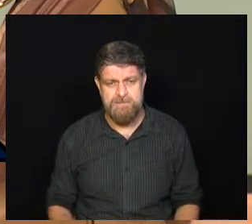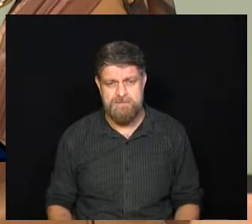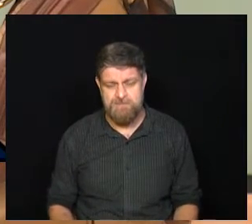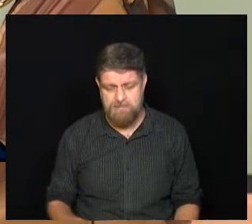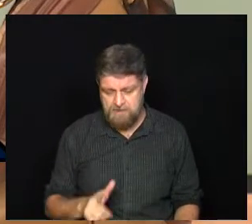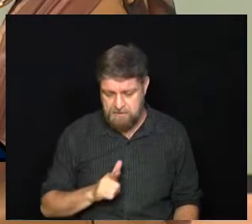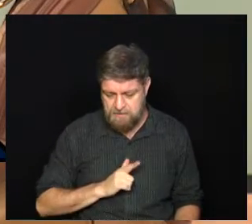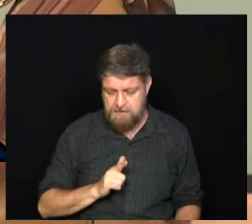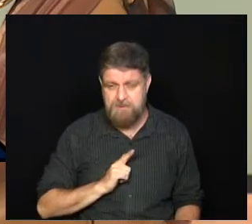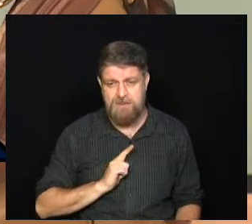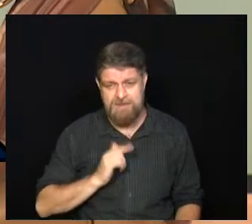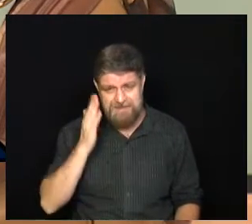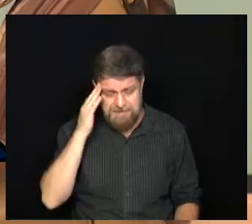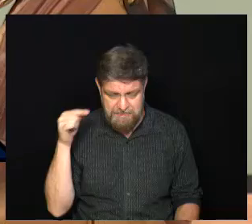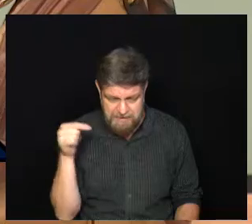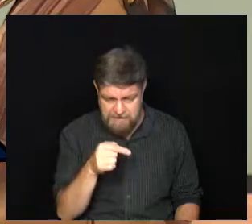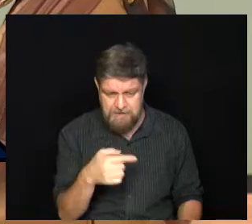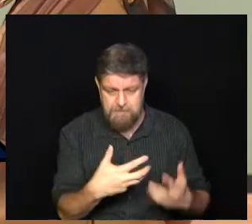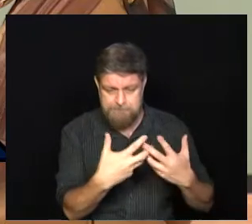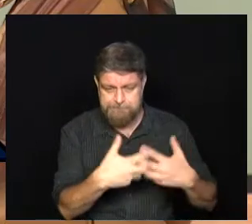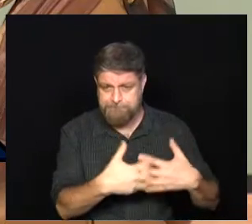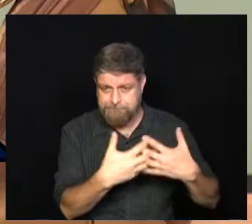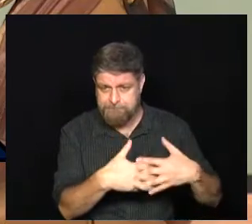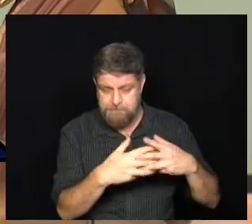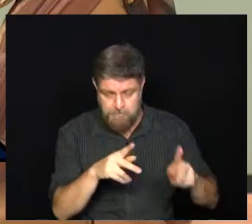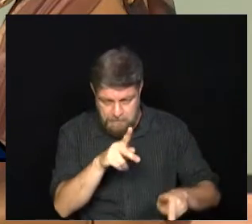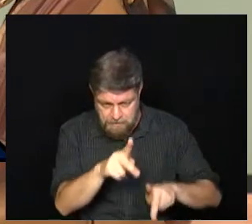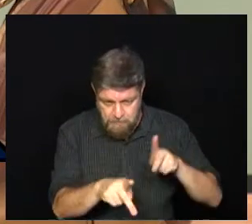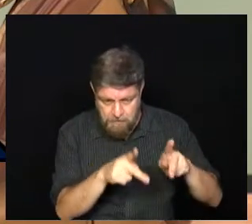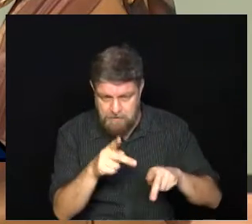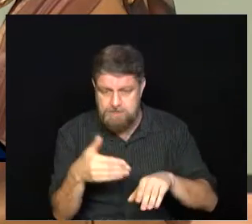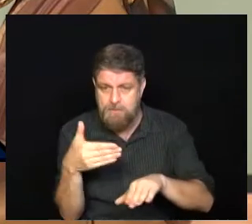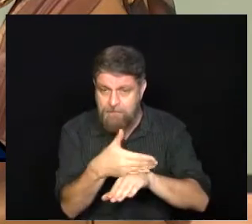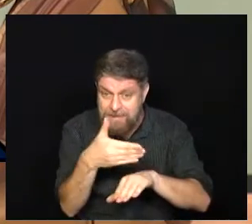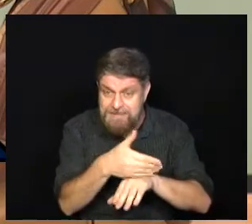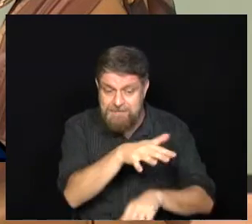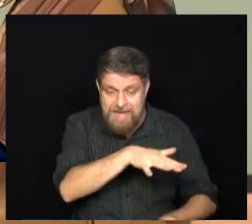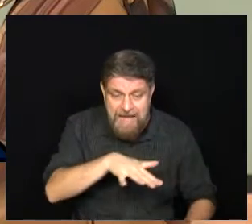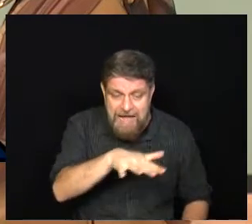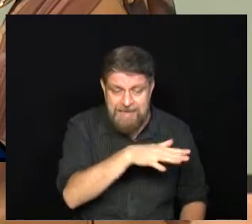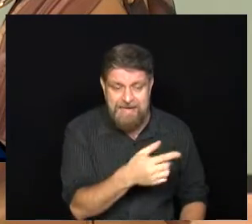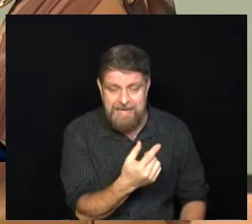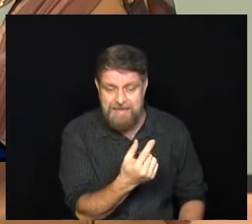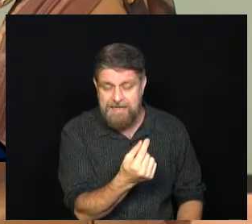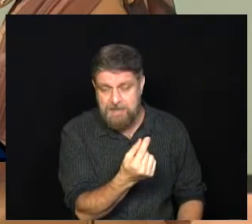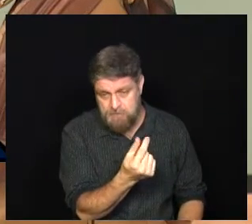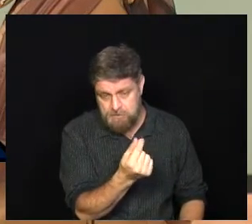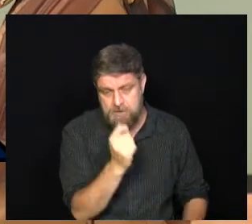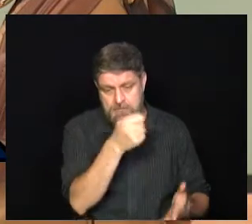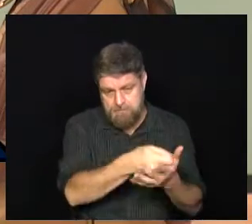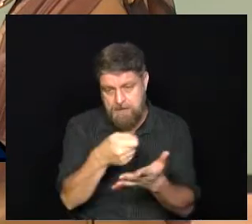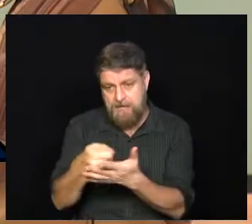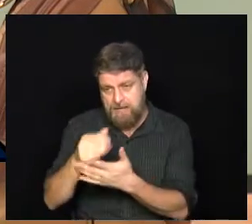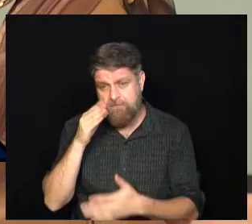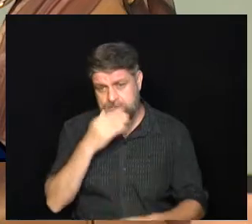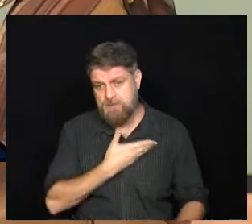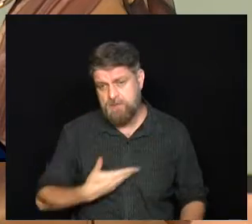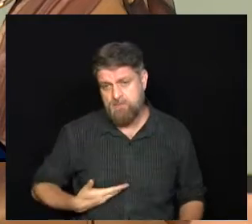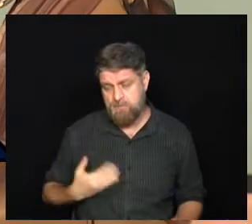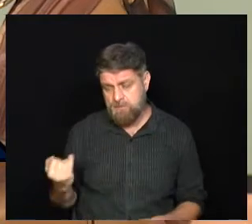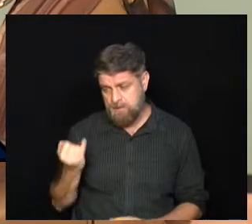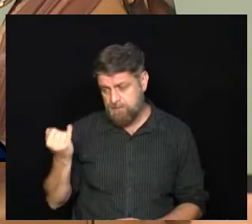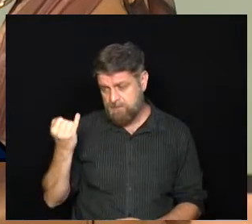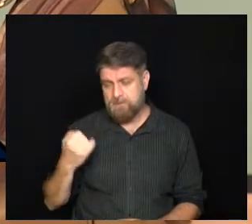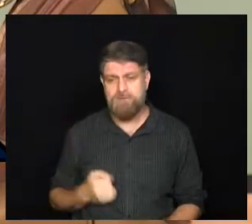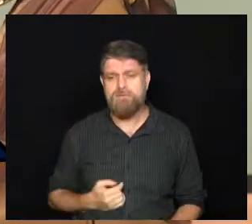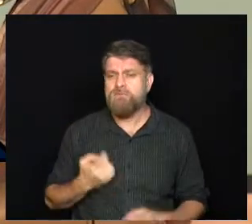garantia, né, que esse serviço chegue à população, é um gasto importante. Né? Então, a gente fica